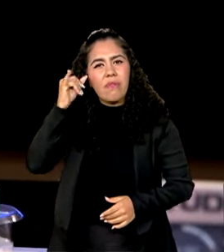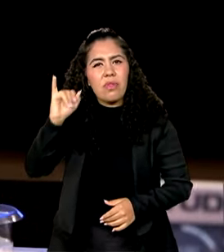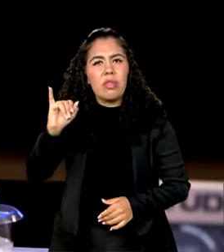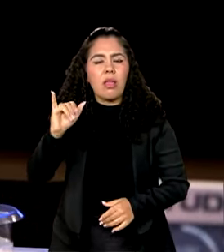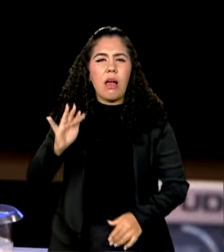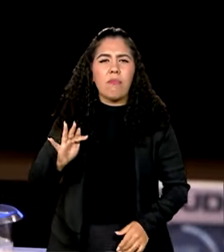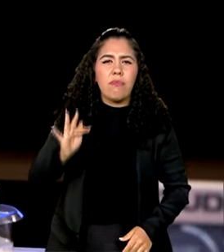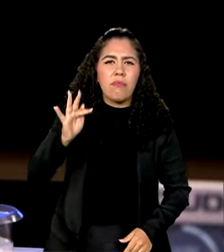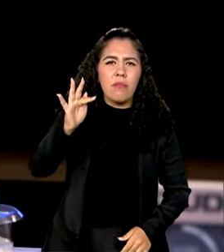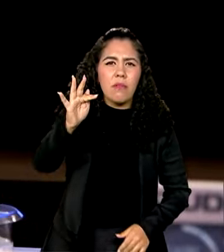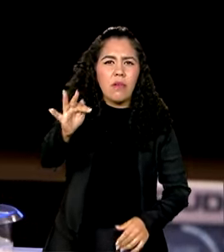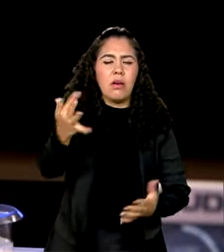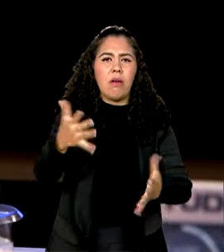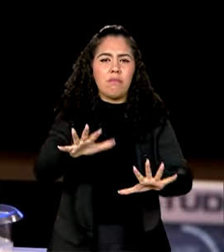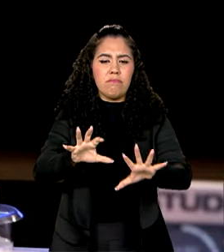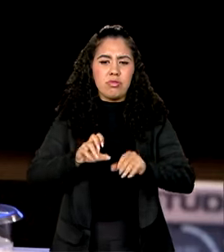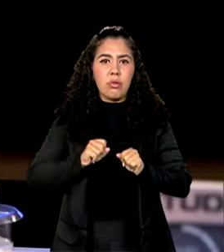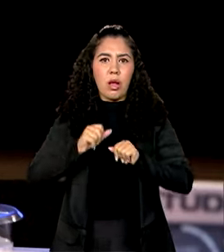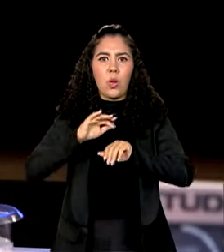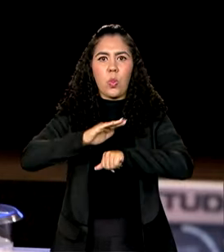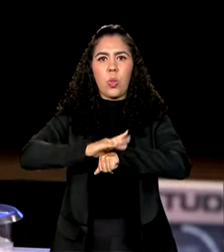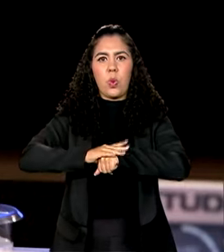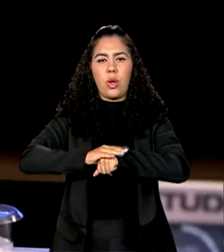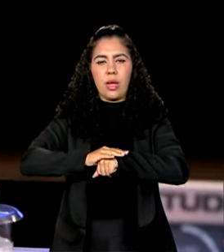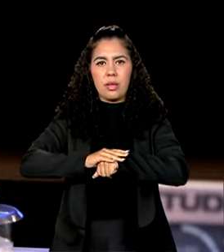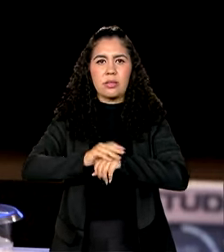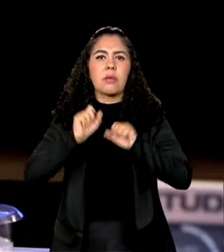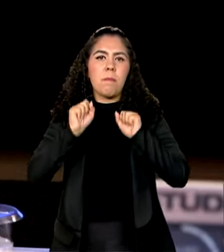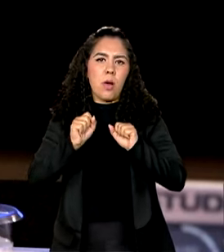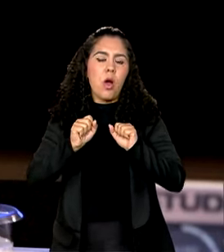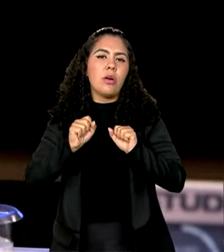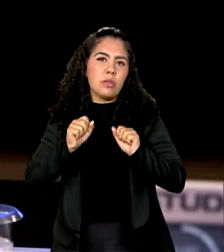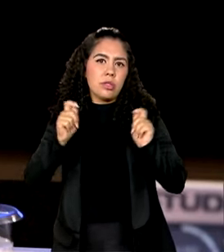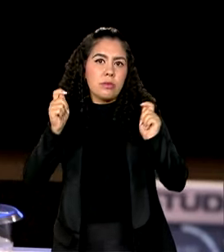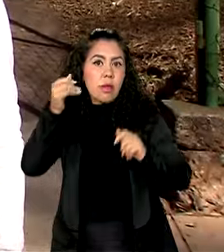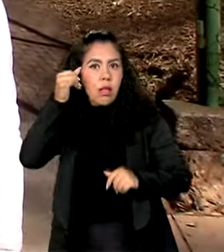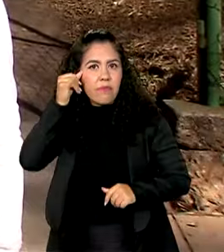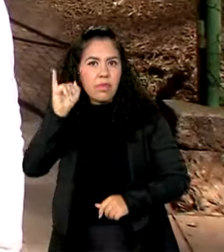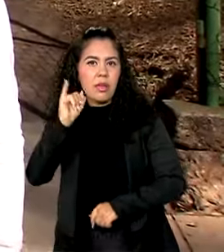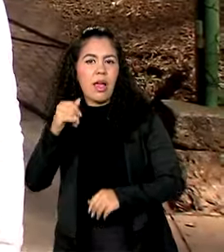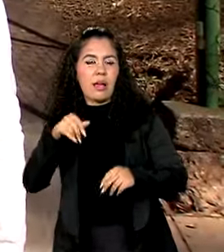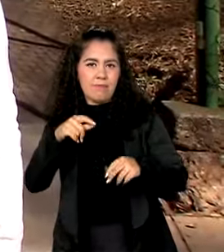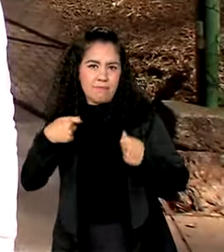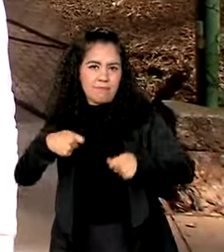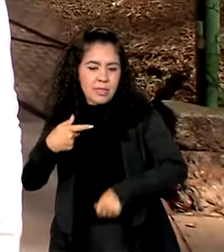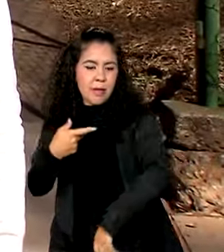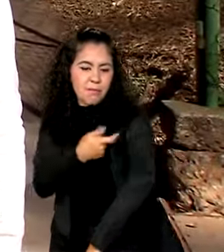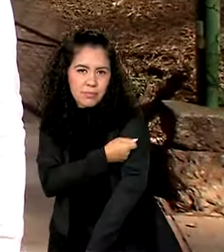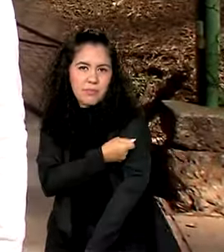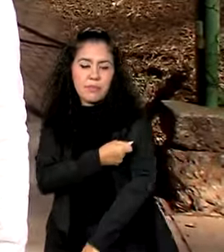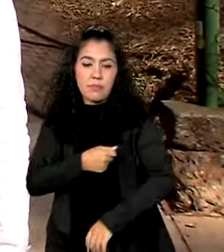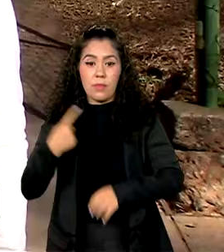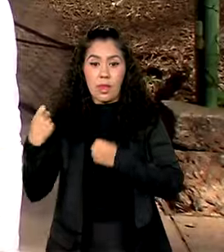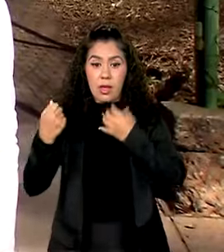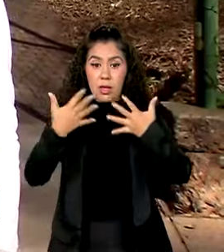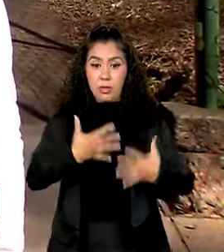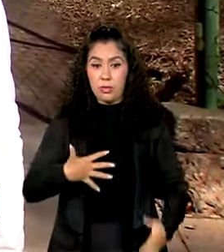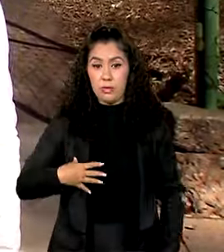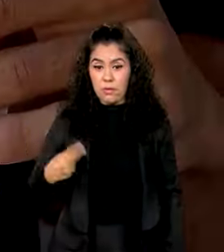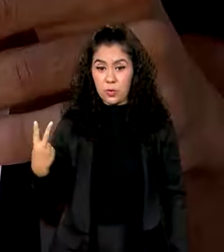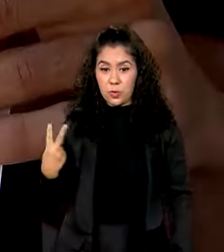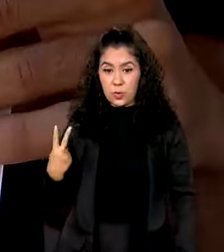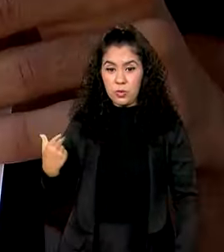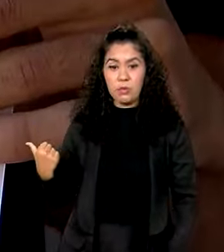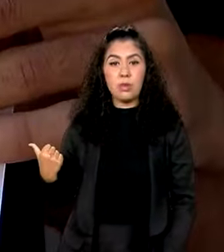de doenças que podem ser evitadas pela vacinação. Os dois filhos da Carmencita estão com a